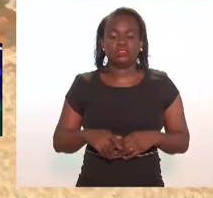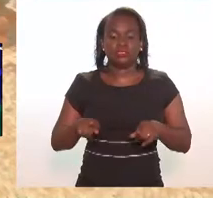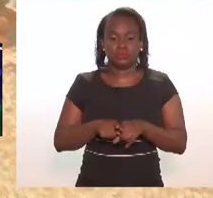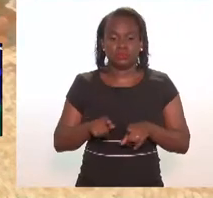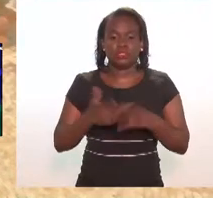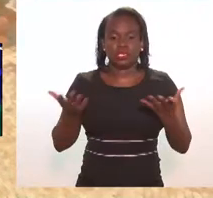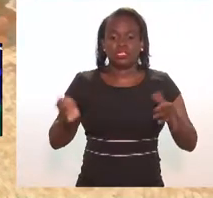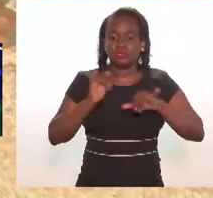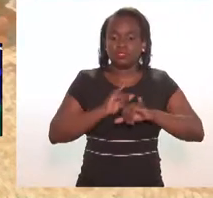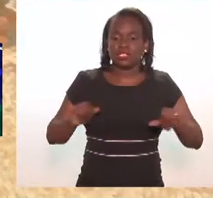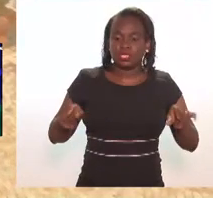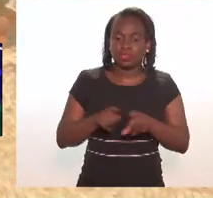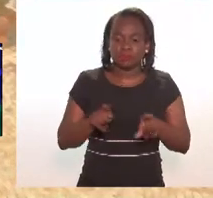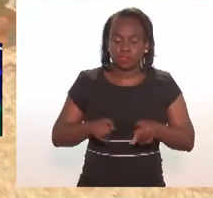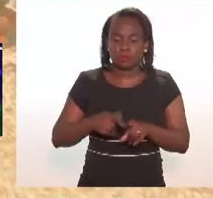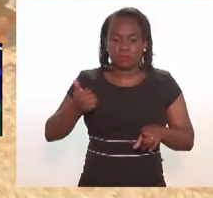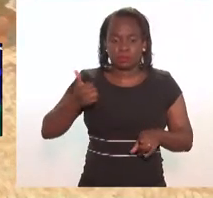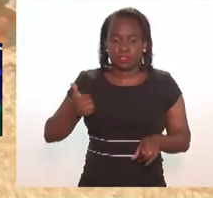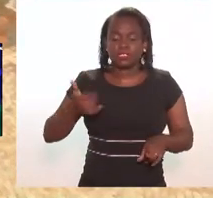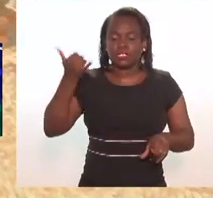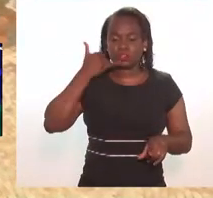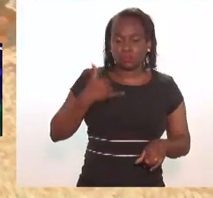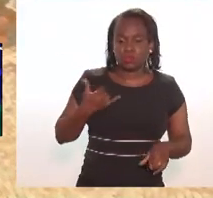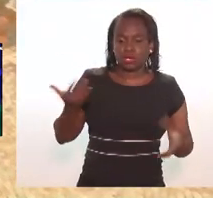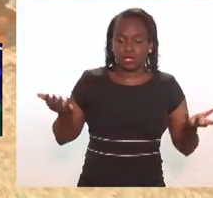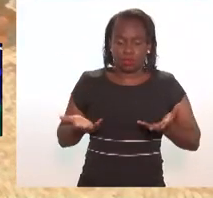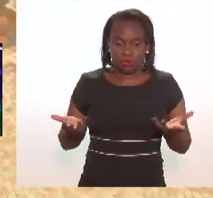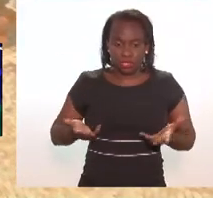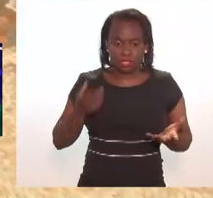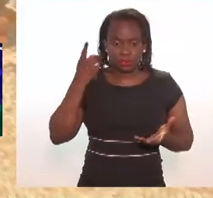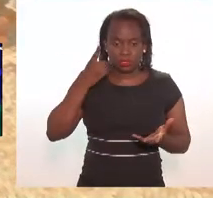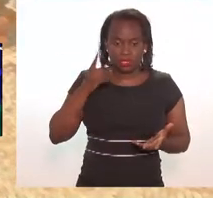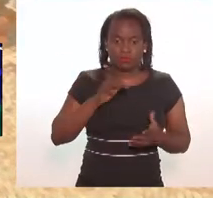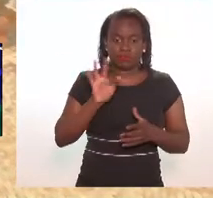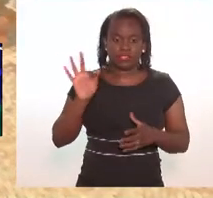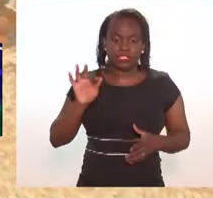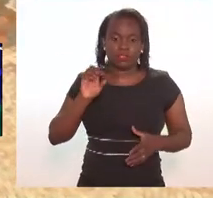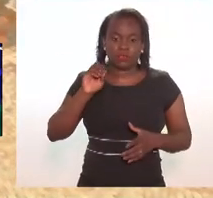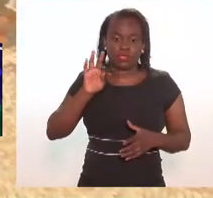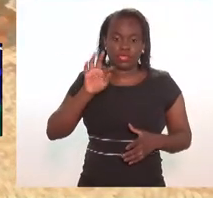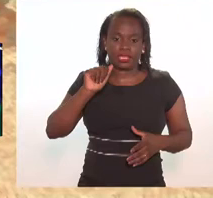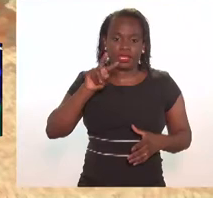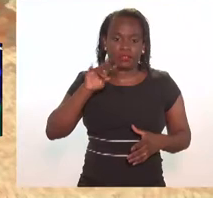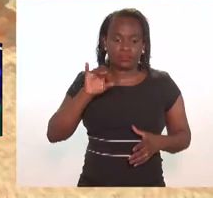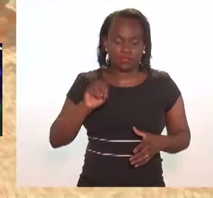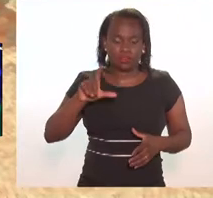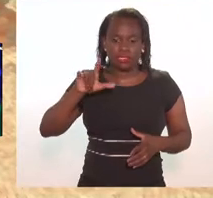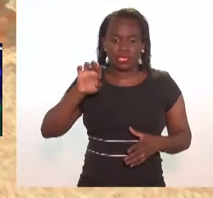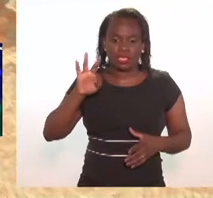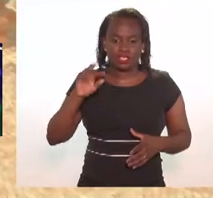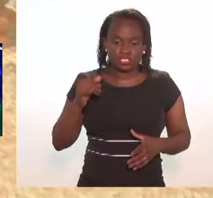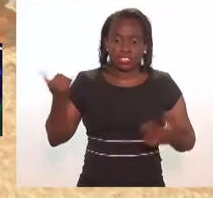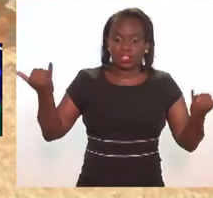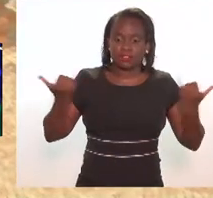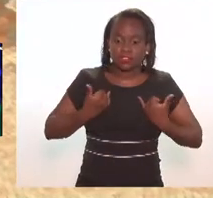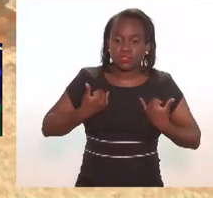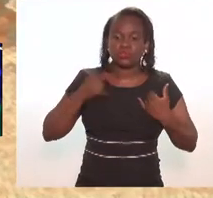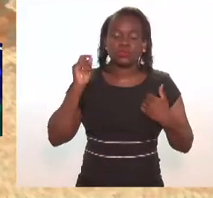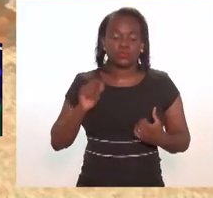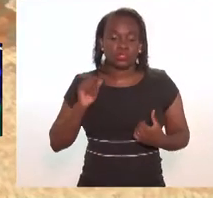quero anunciar aqui também, já em primeira mão, acabou de me ligar agora o deputado federal Otávio Leite, me dando a notícia